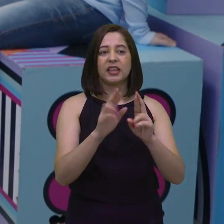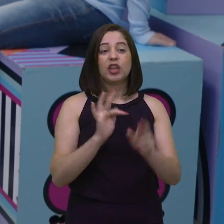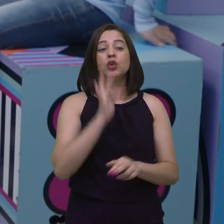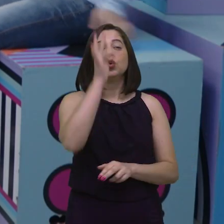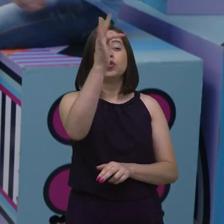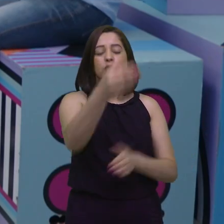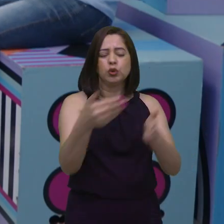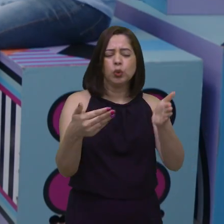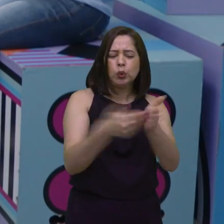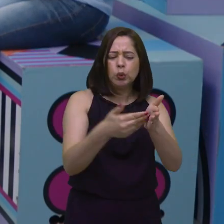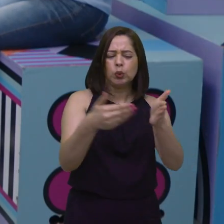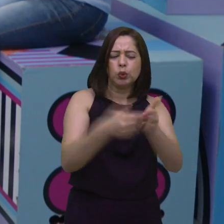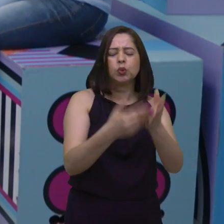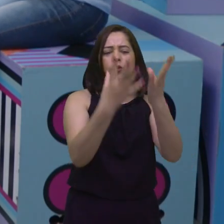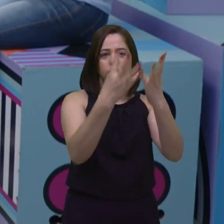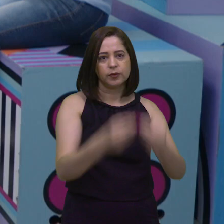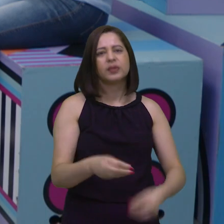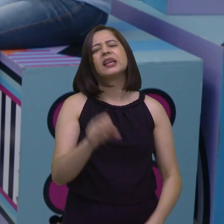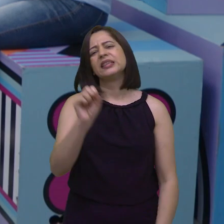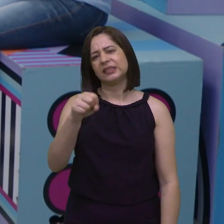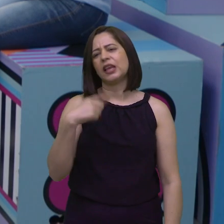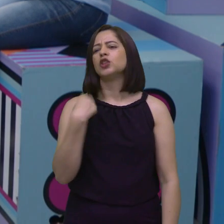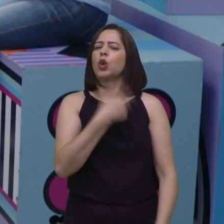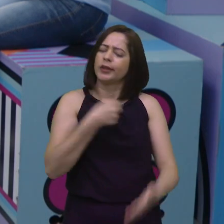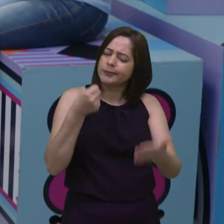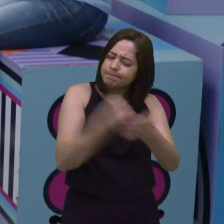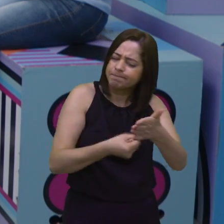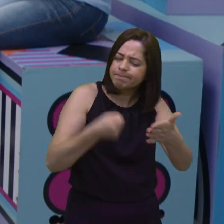Para que essa cultura nossa grande luta